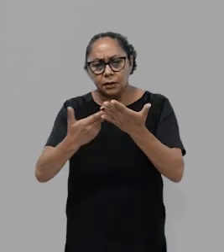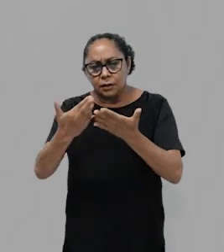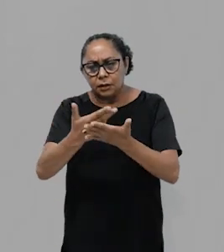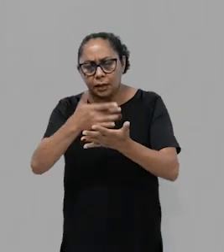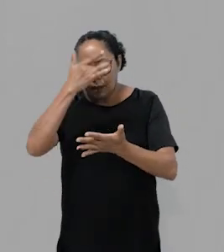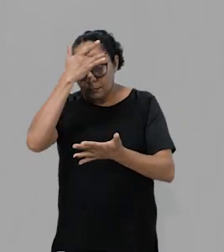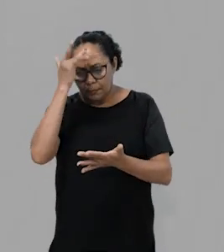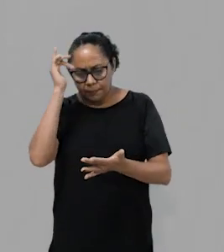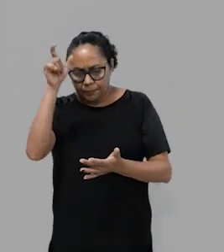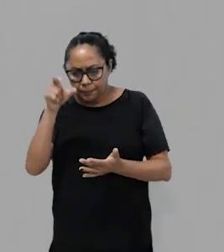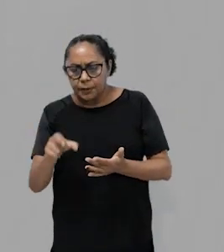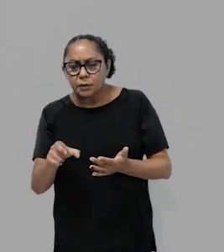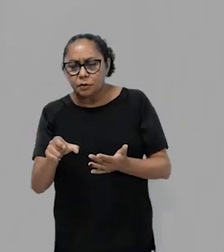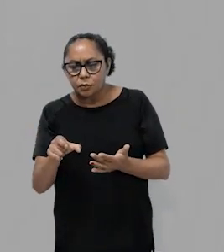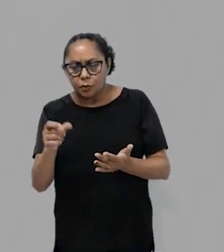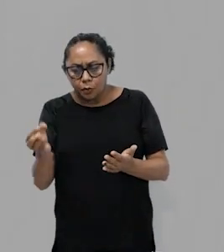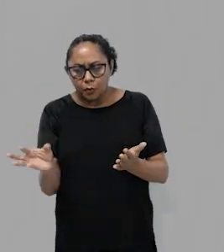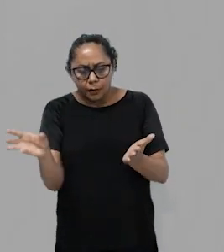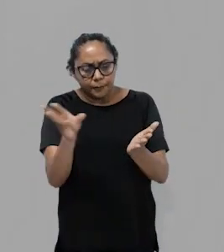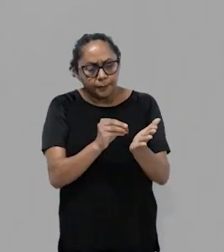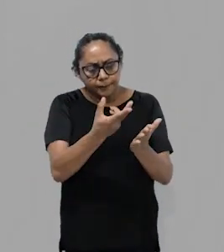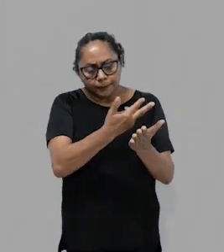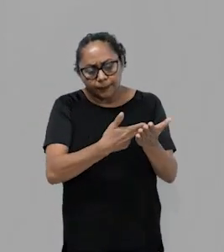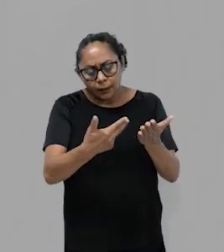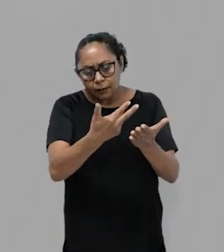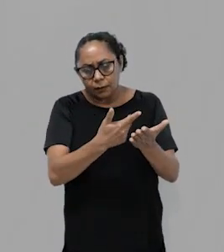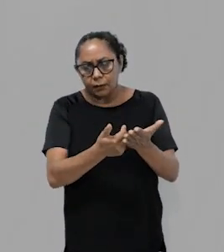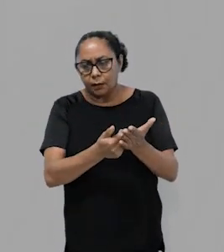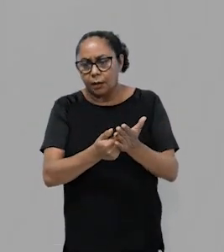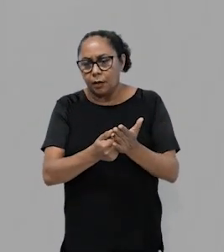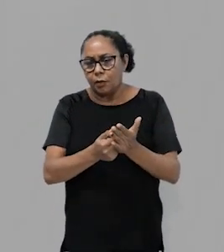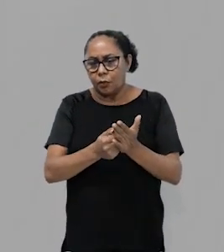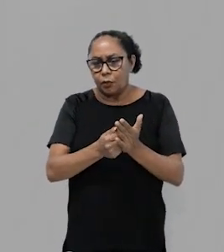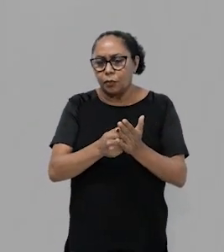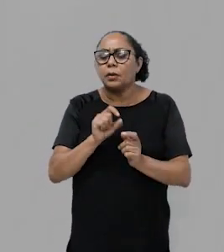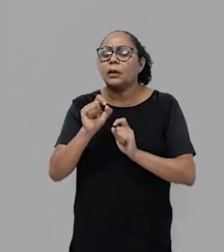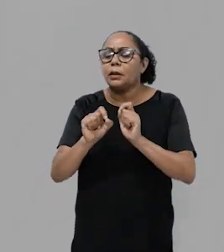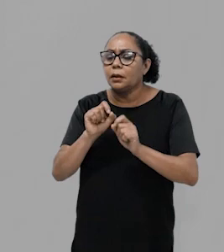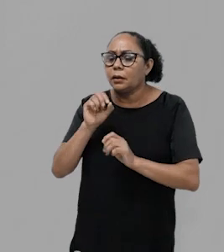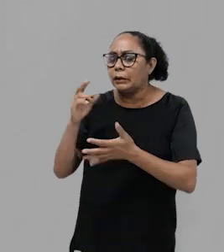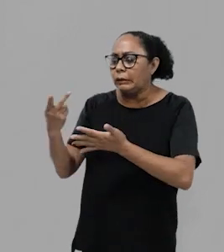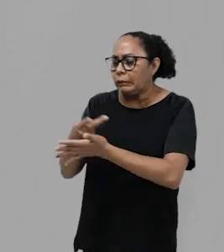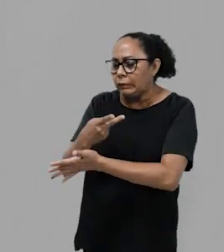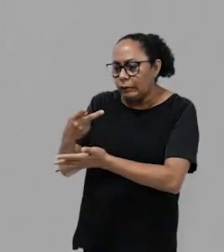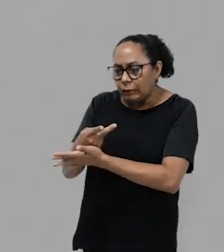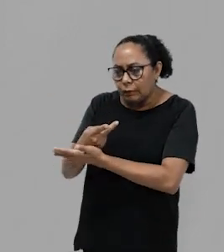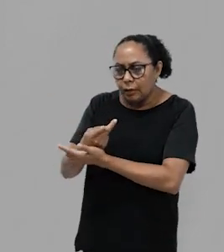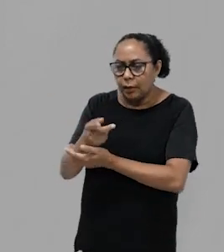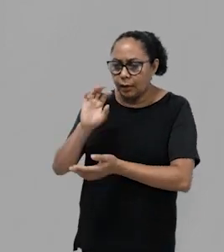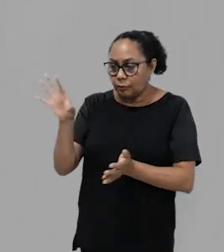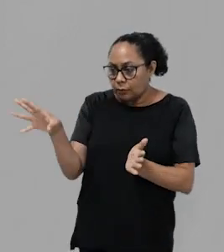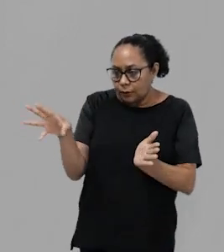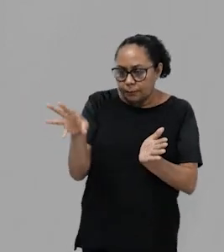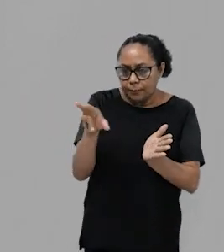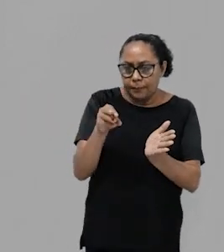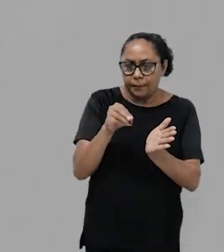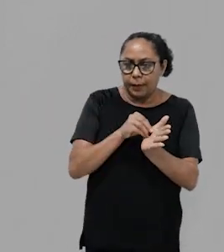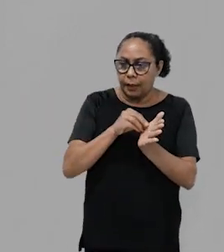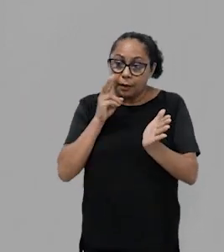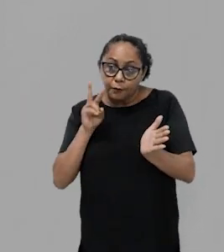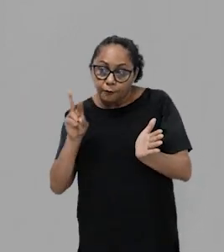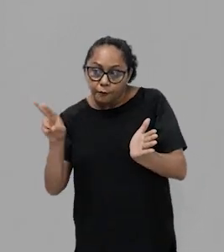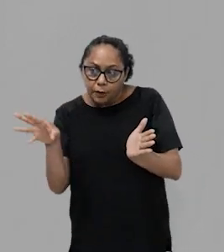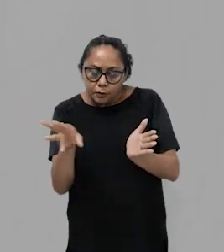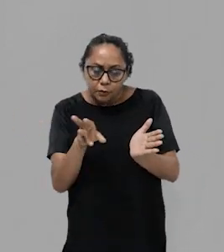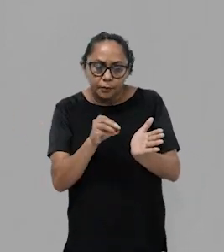vê? Né? O que tem de errado? E aí ele disse que ele via o mundo de forma geométrica. Até que a obra dele fosse aceita, atenção a